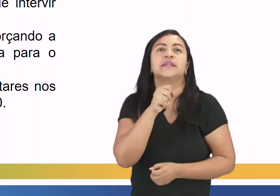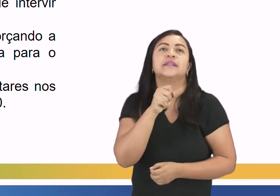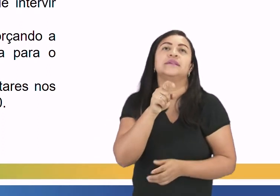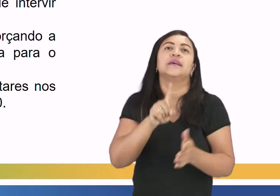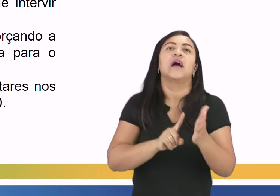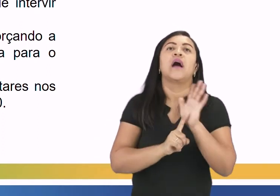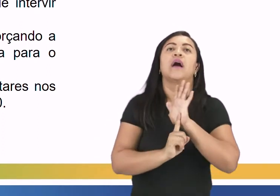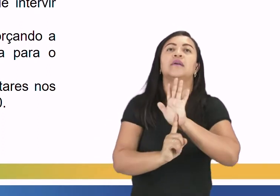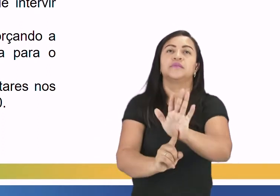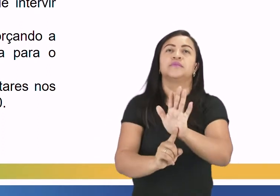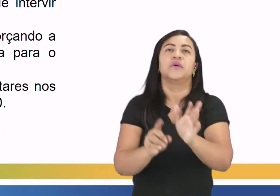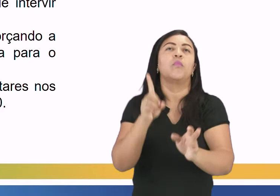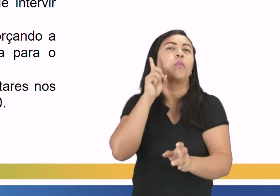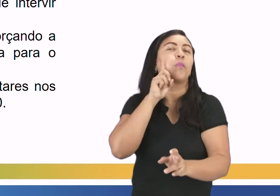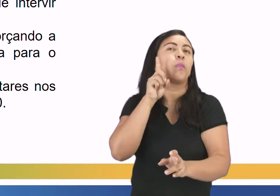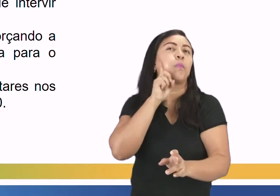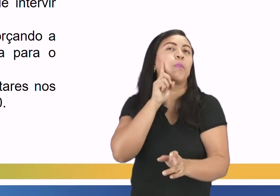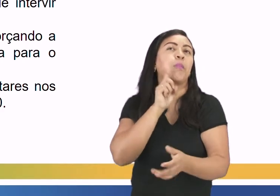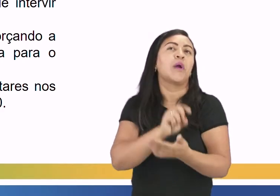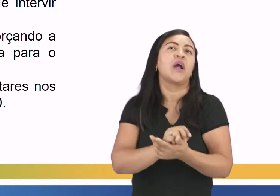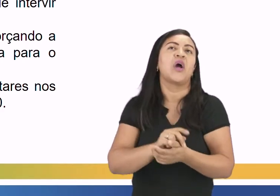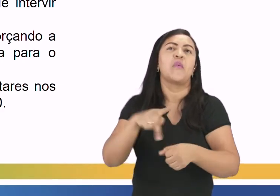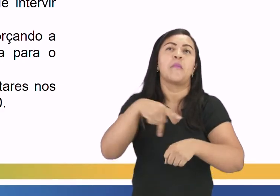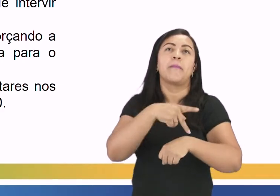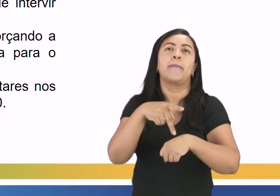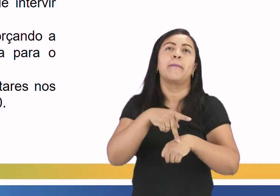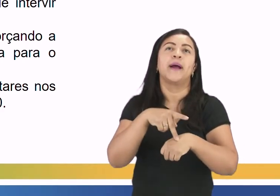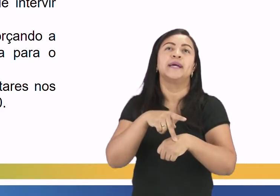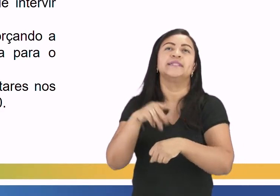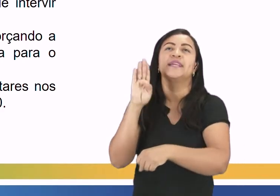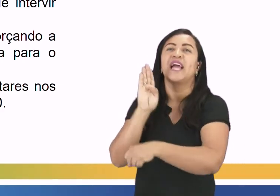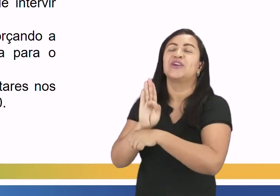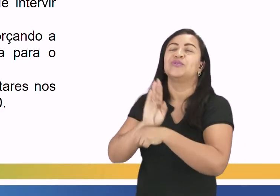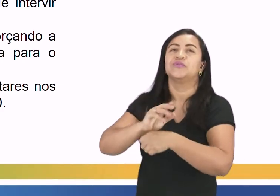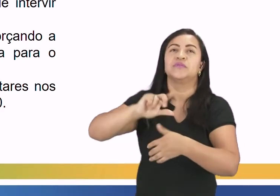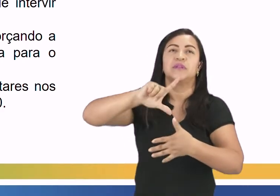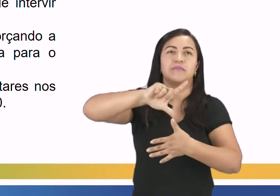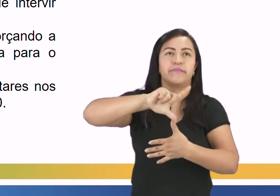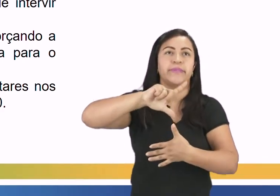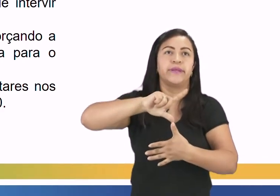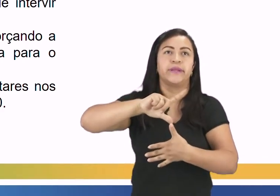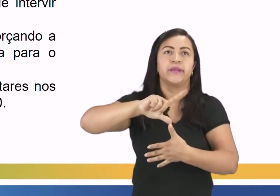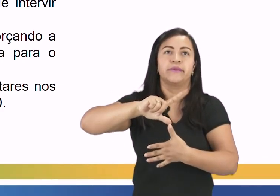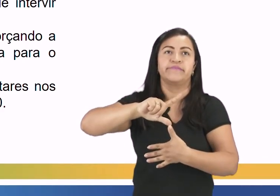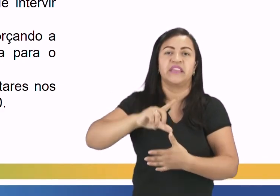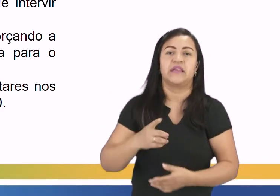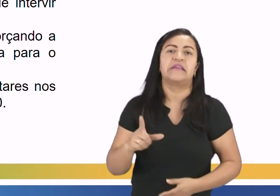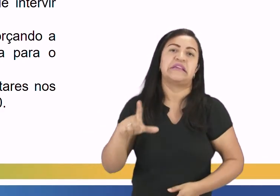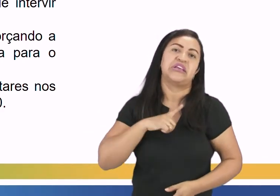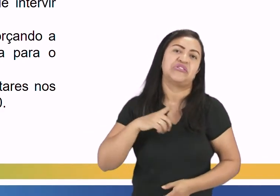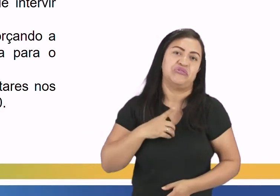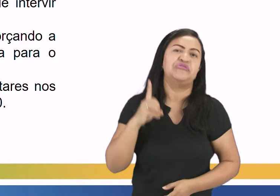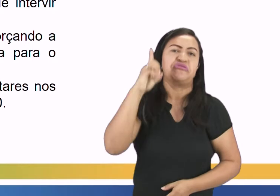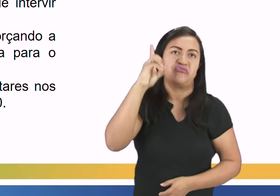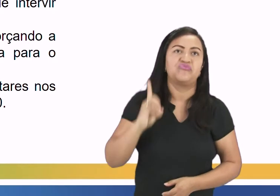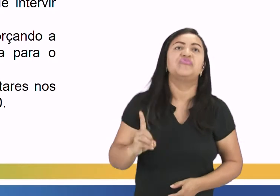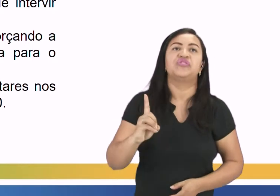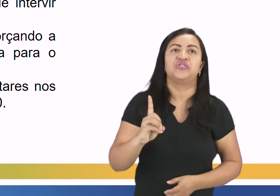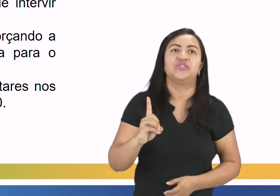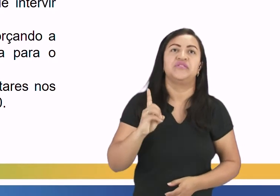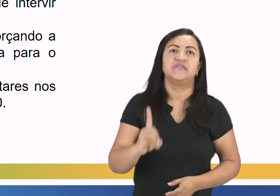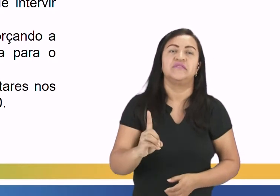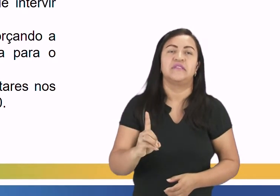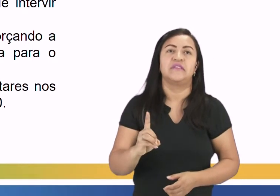da América, com direito de intervir no continente americano através do disfarce